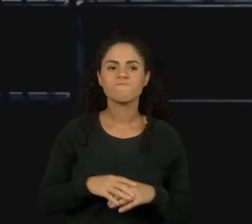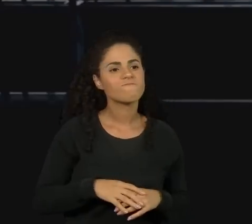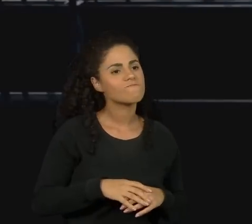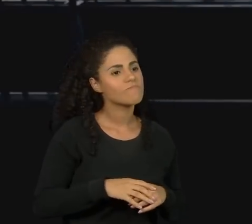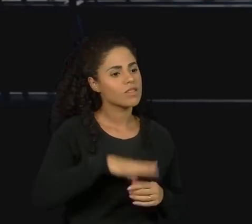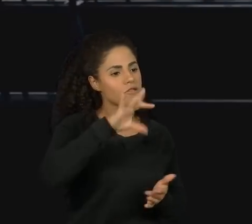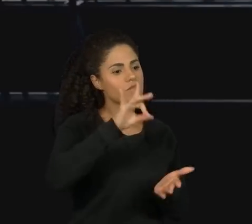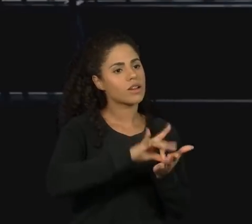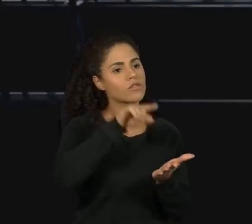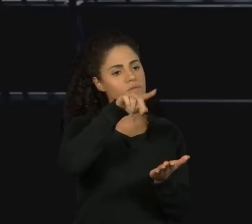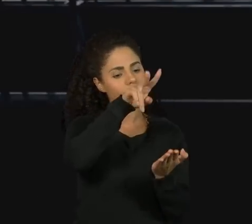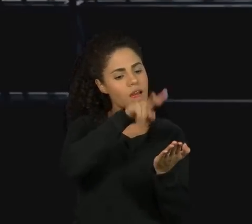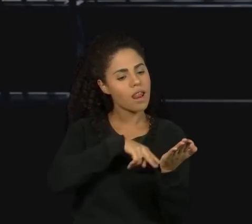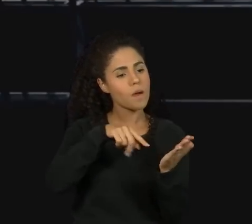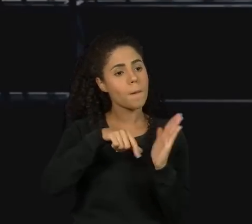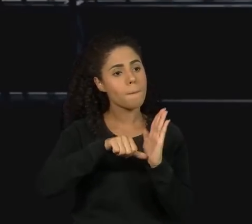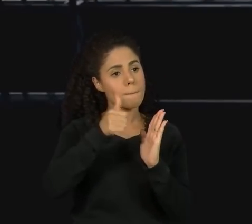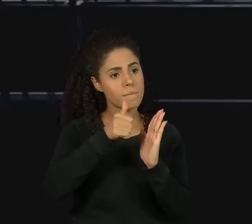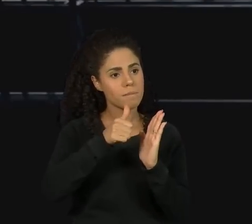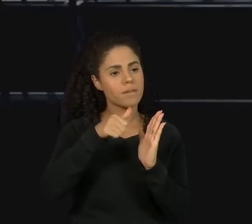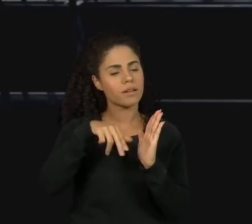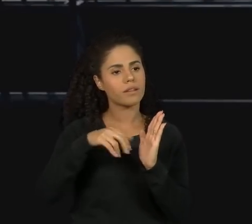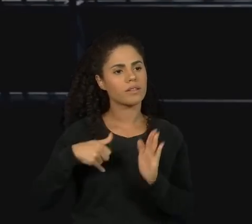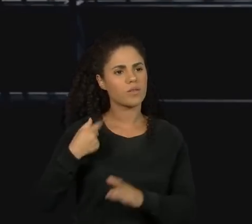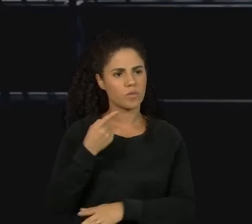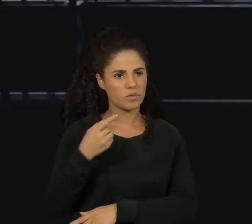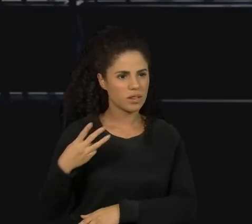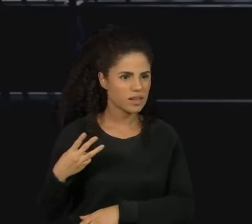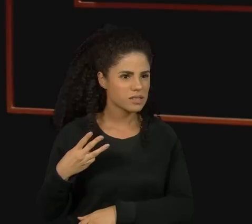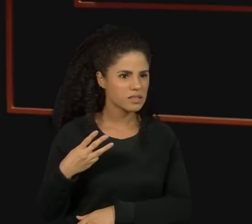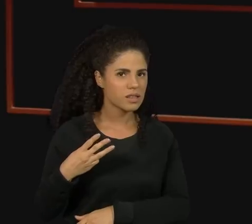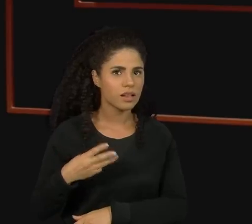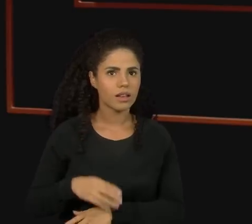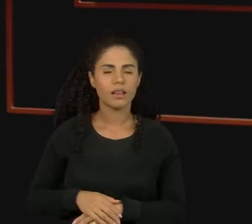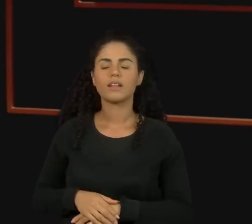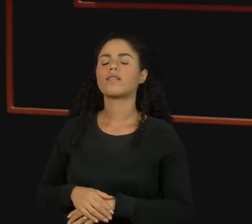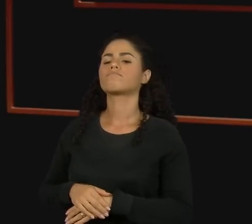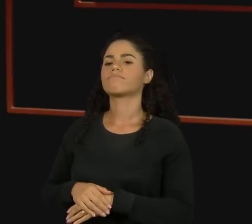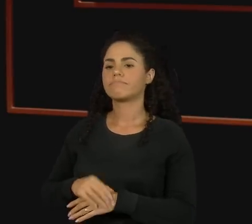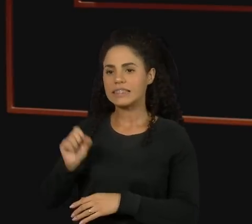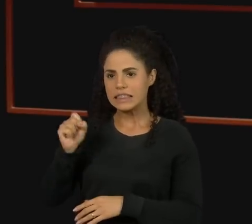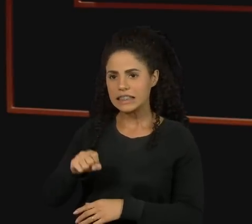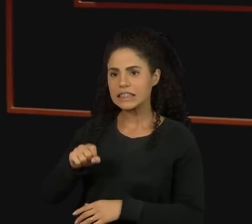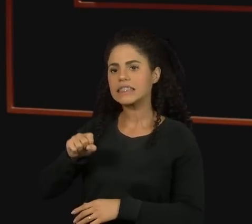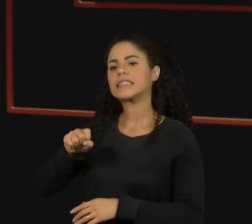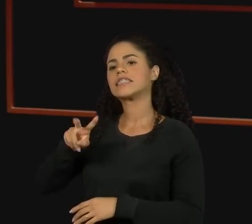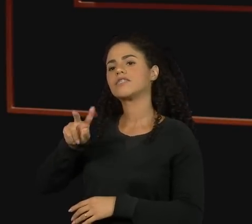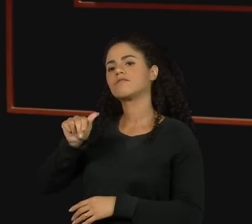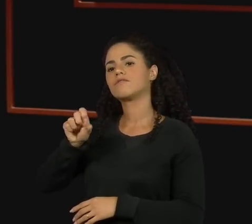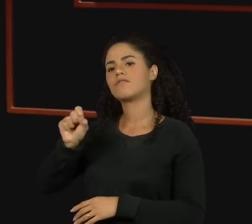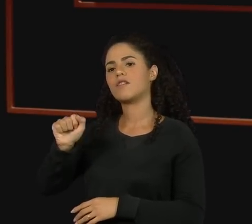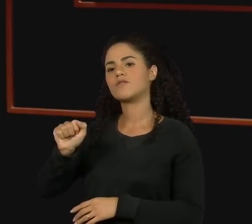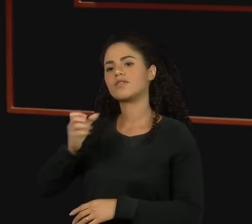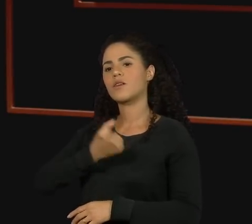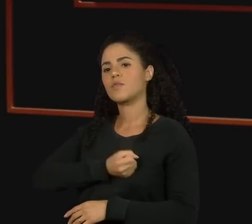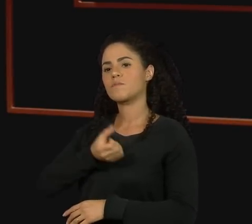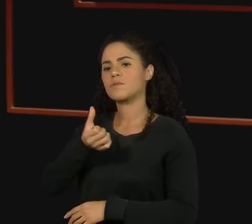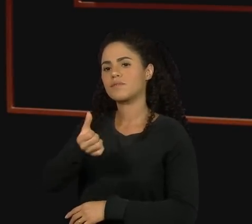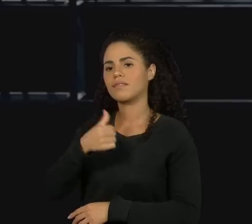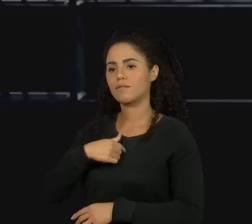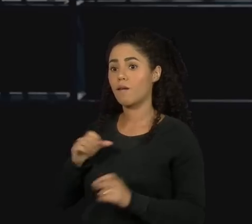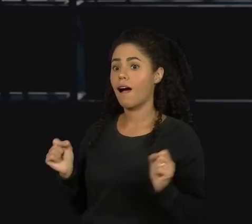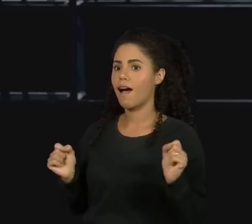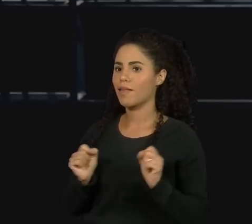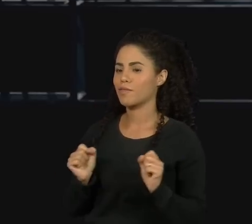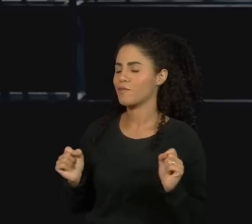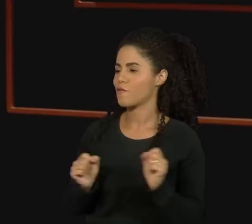sua primeira peça de Nelson Rodrigues aos 13 anos de idade? Valsa número 6, é. Fiquei louco. Quem